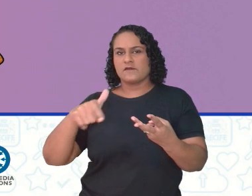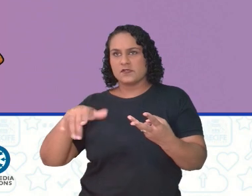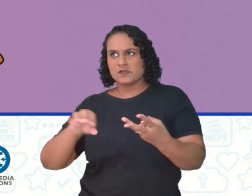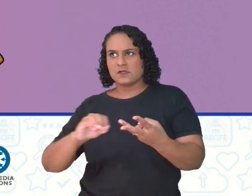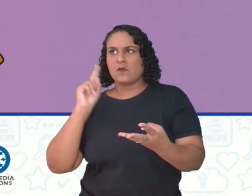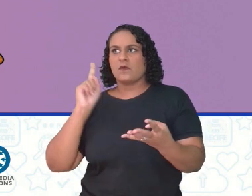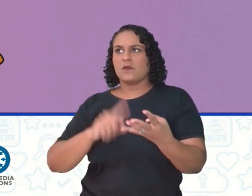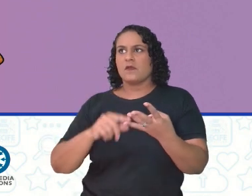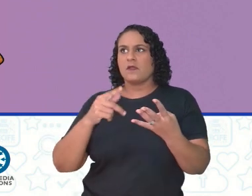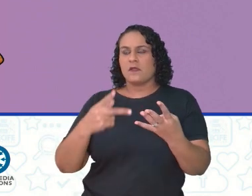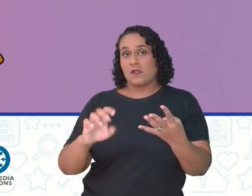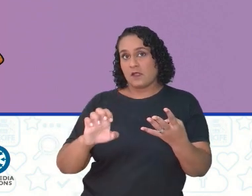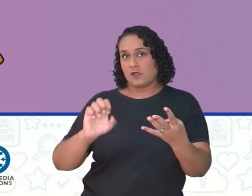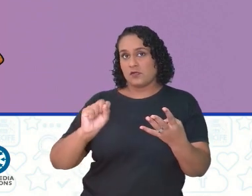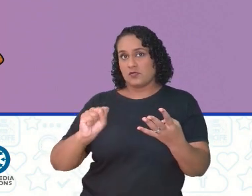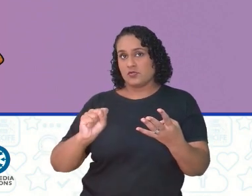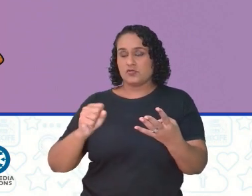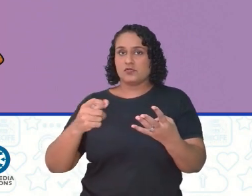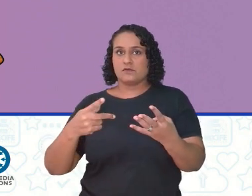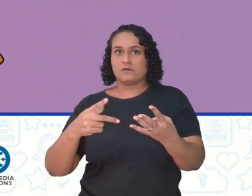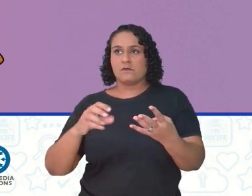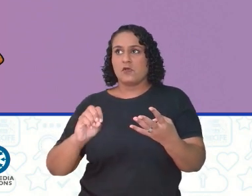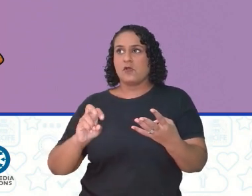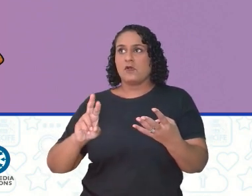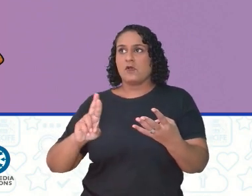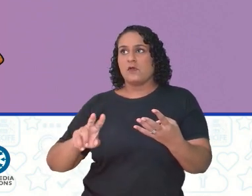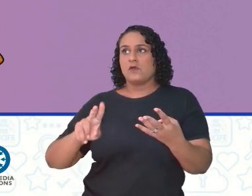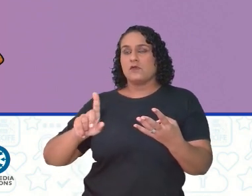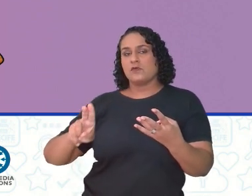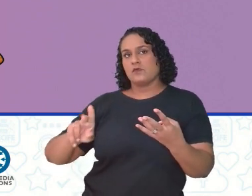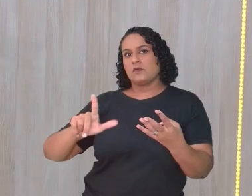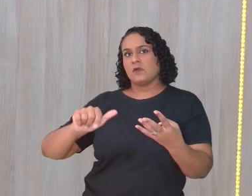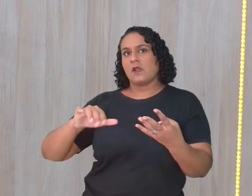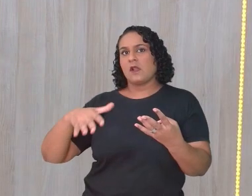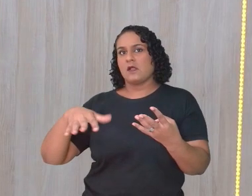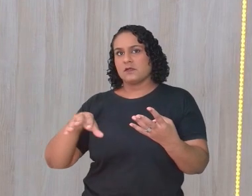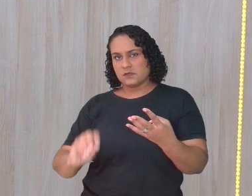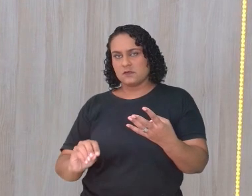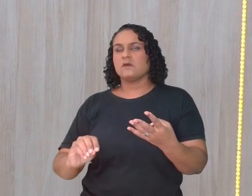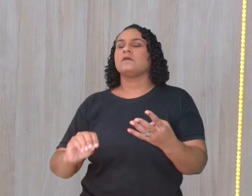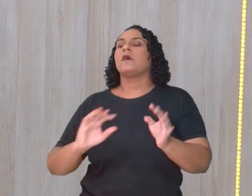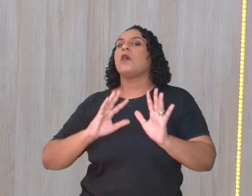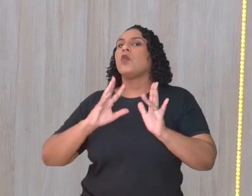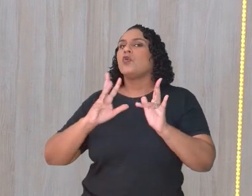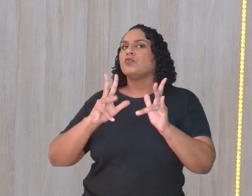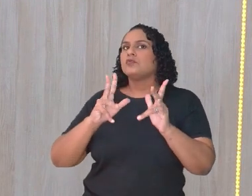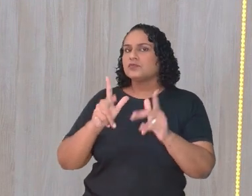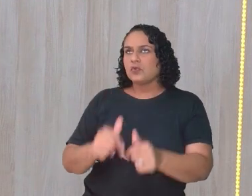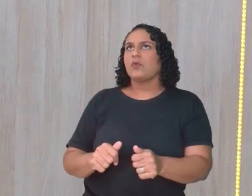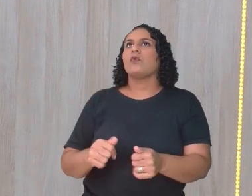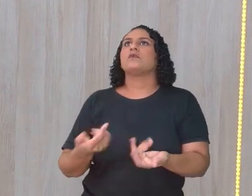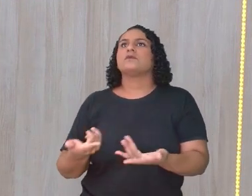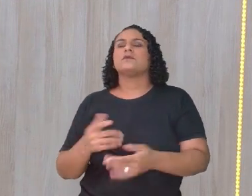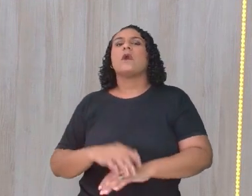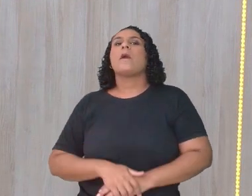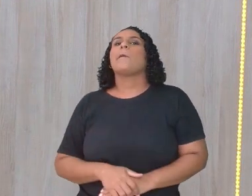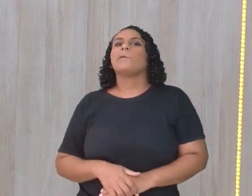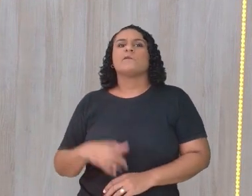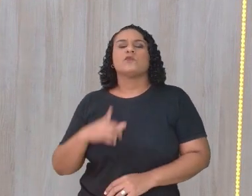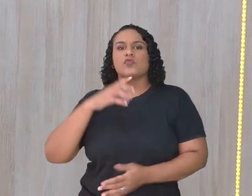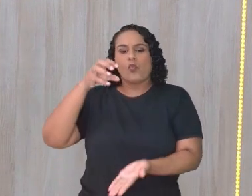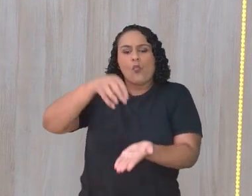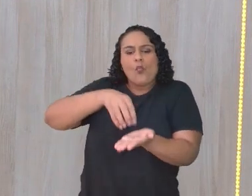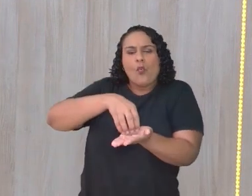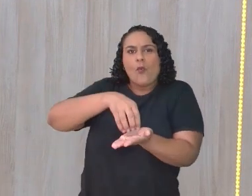que todos os procariontes, eles se reproduzem assexuadamente, são aqueles seres que não possuem um núcleo definido,